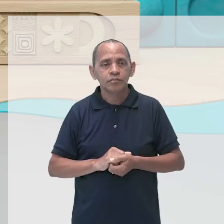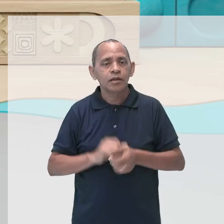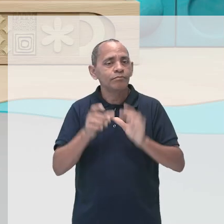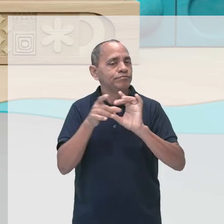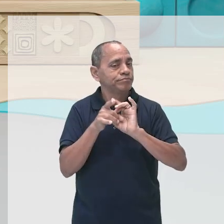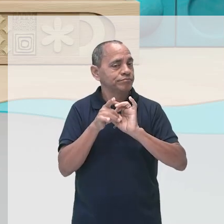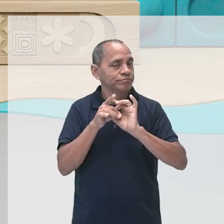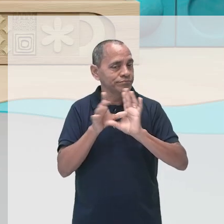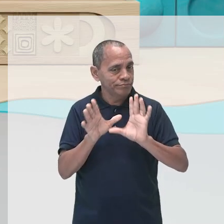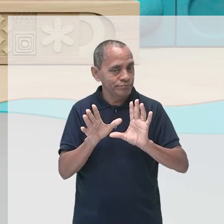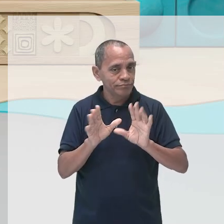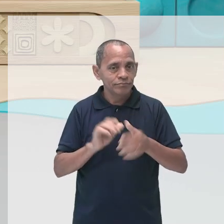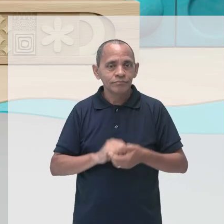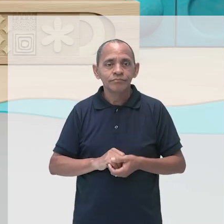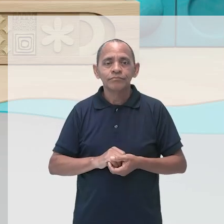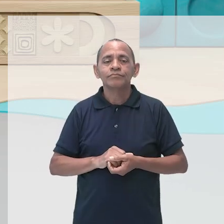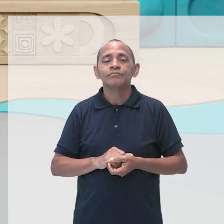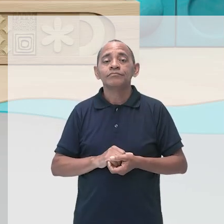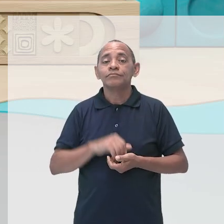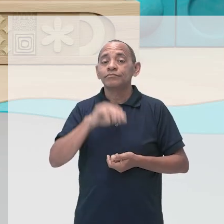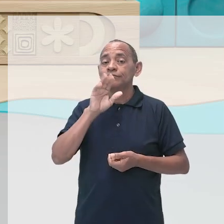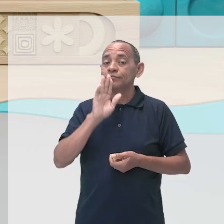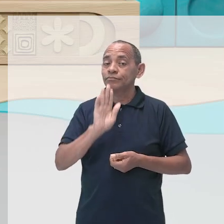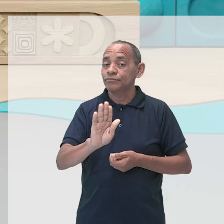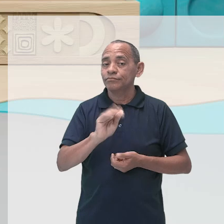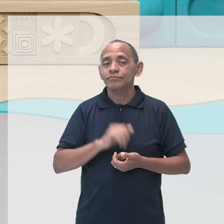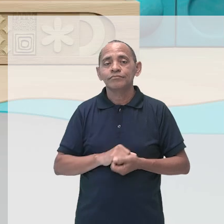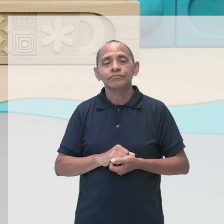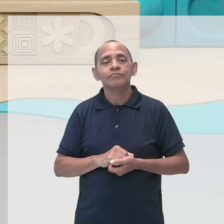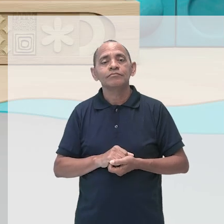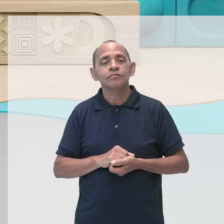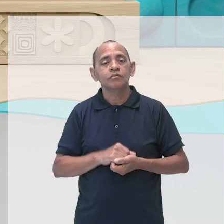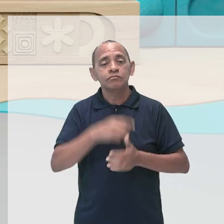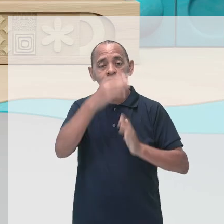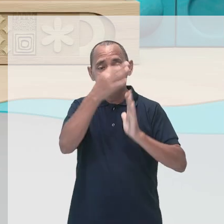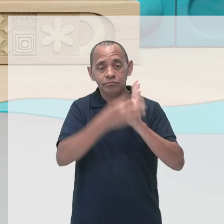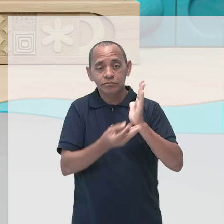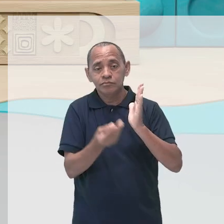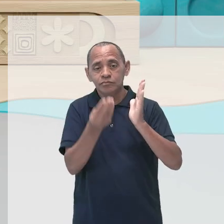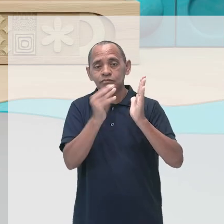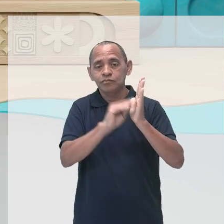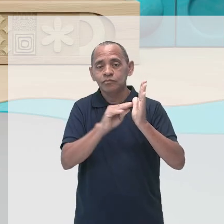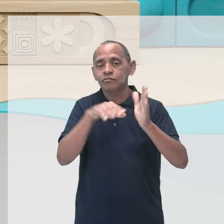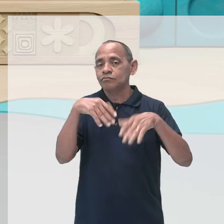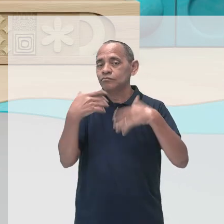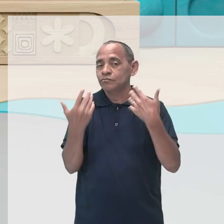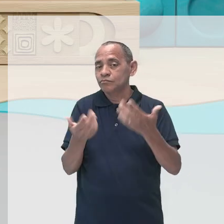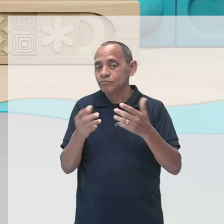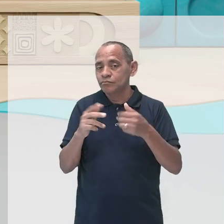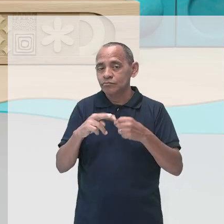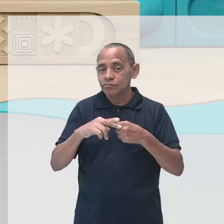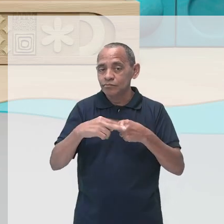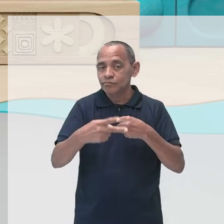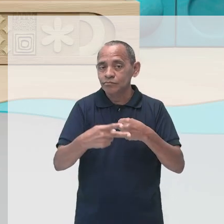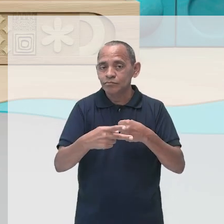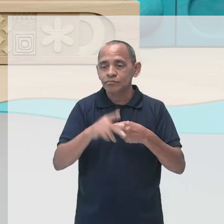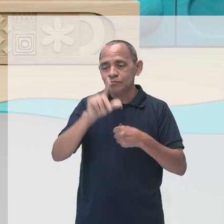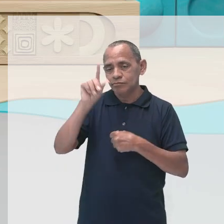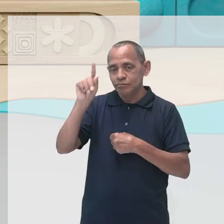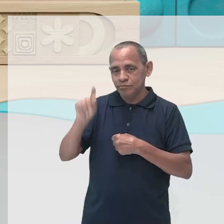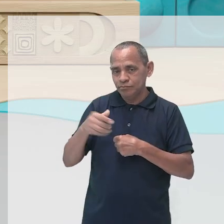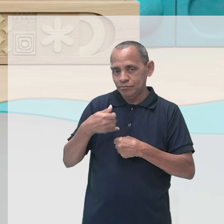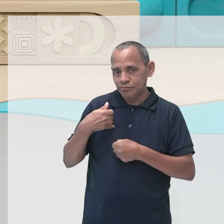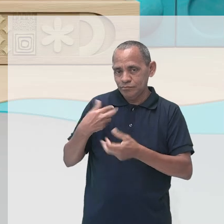permitir isso. Então, ele coloca que qual seria a consequência? Diminuiu a maioridade